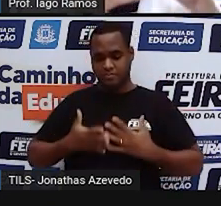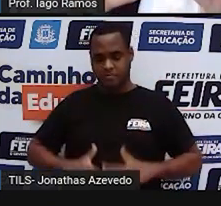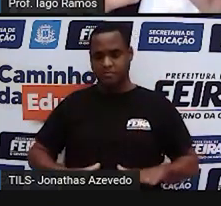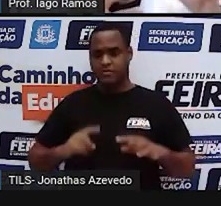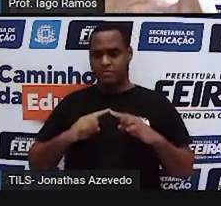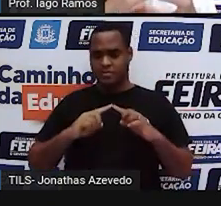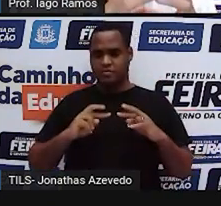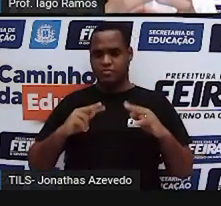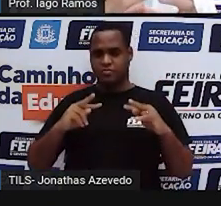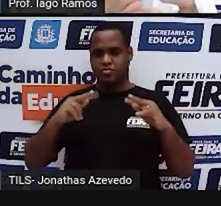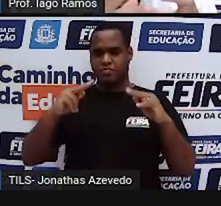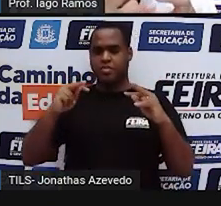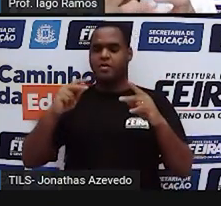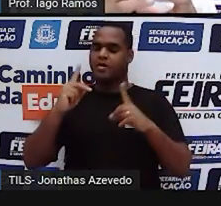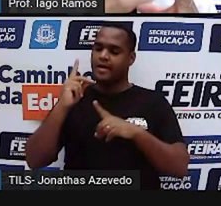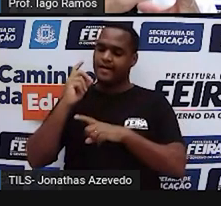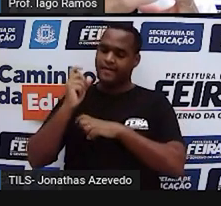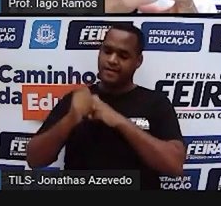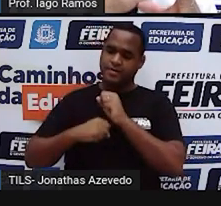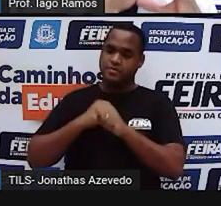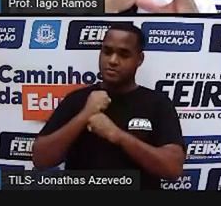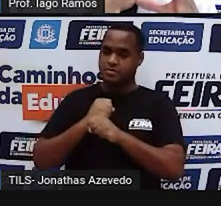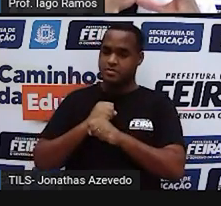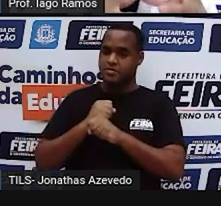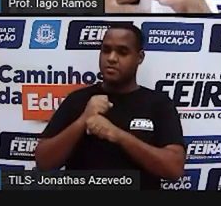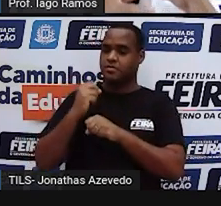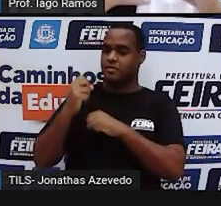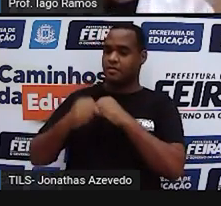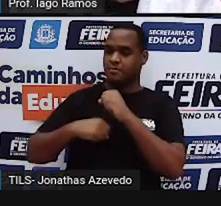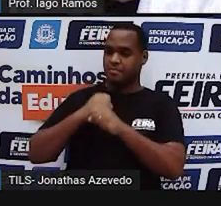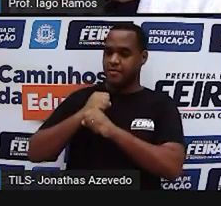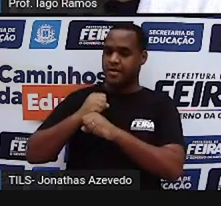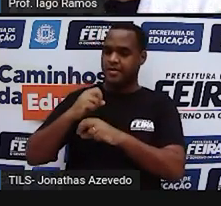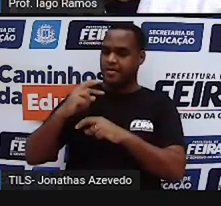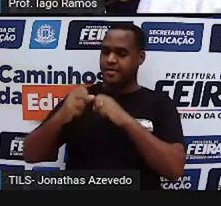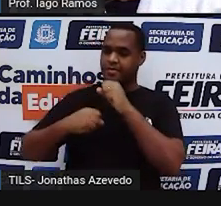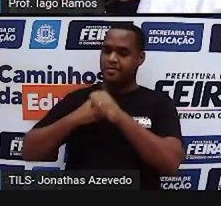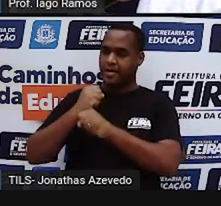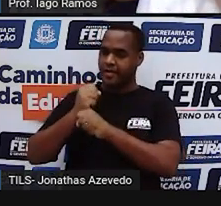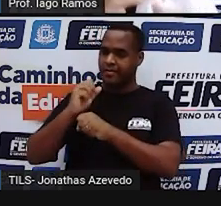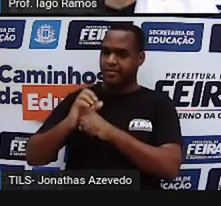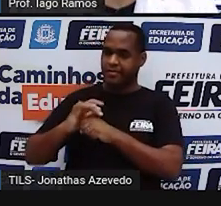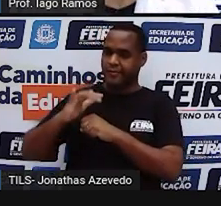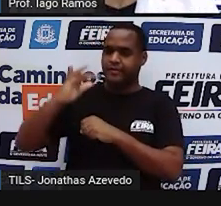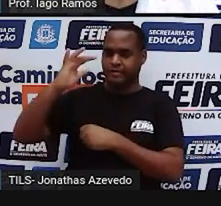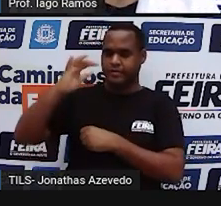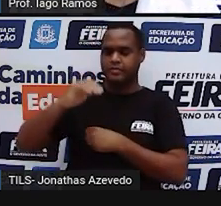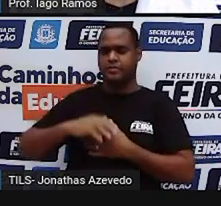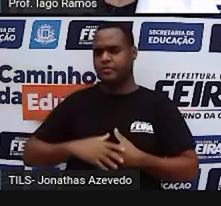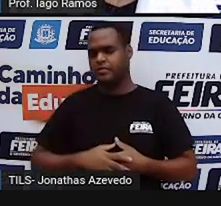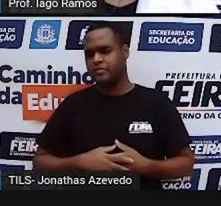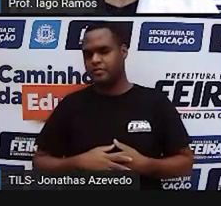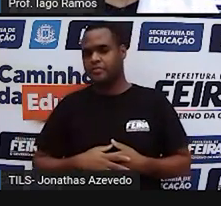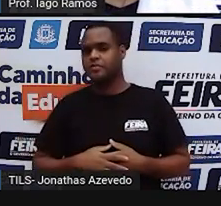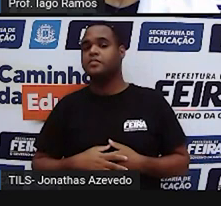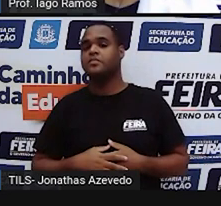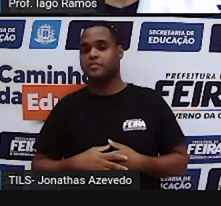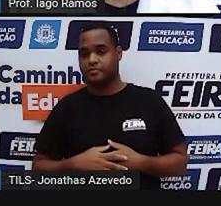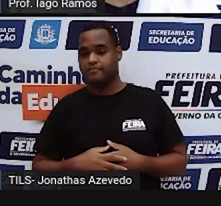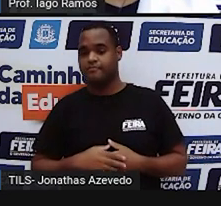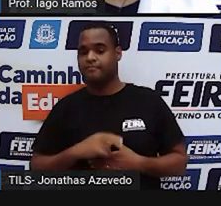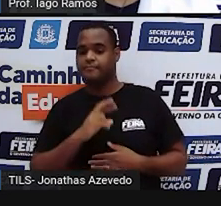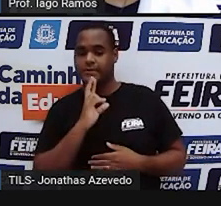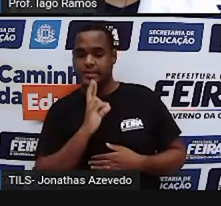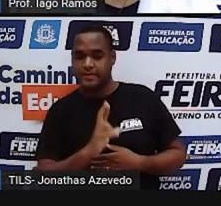foi aumentando o número do ano de nascimento foi ficando cada vez maior o resultado